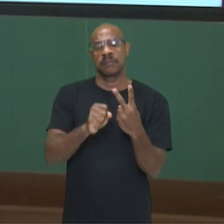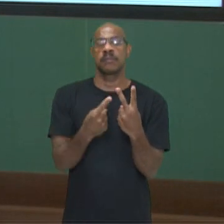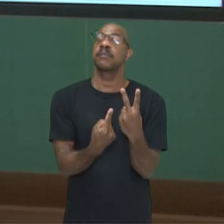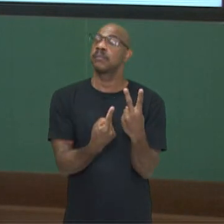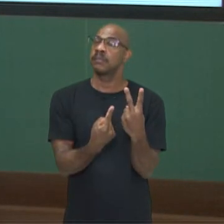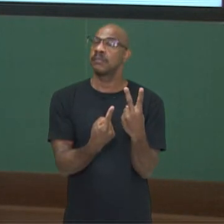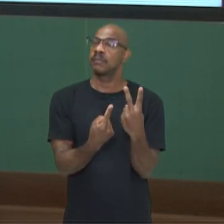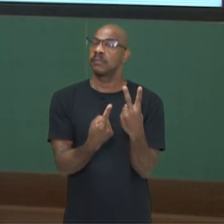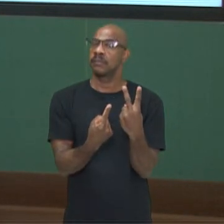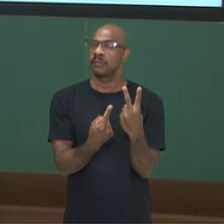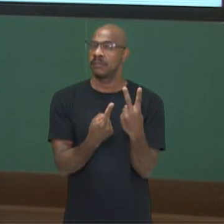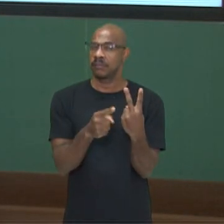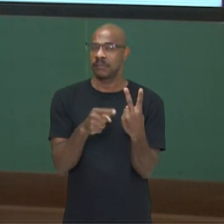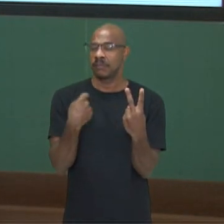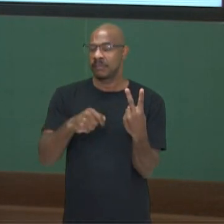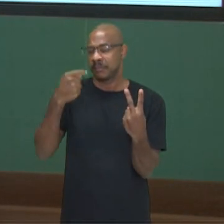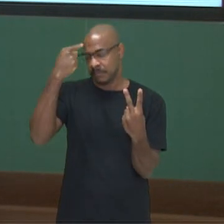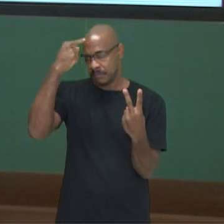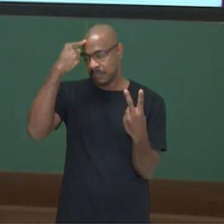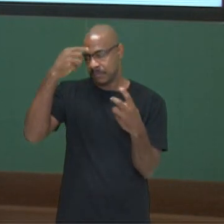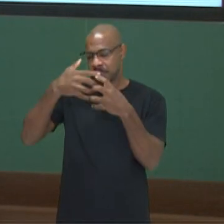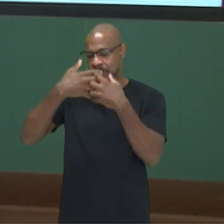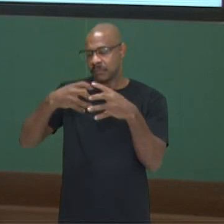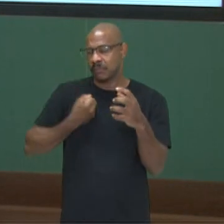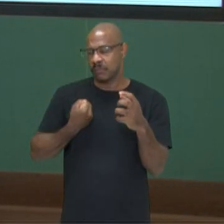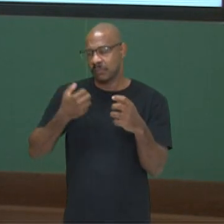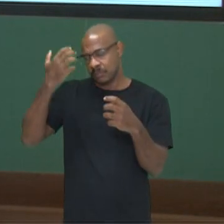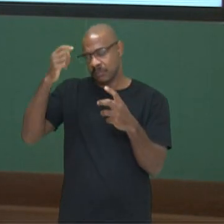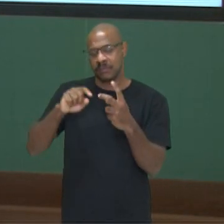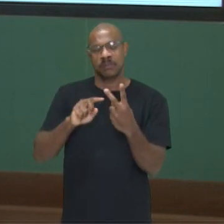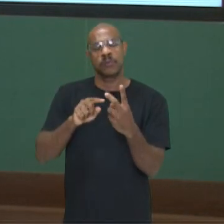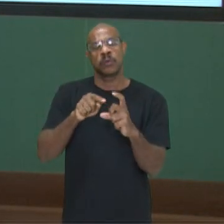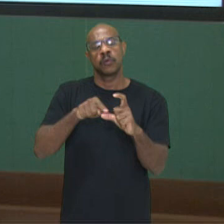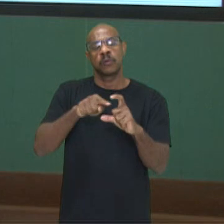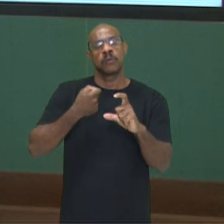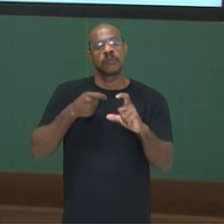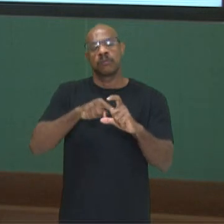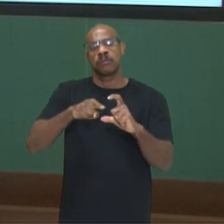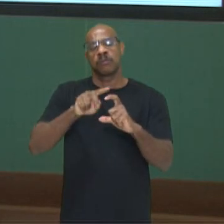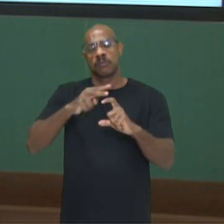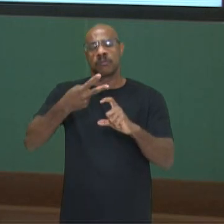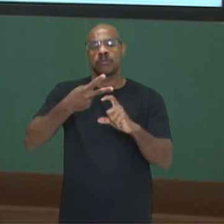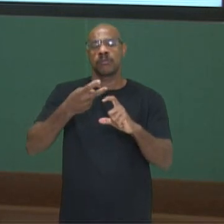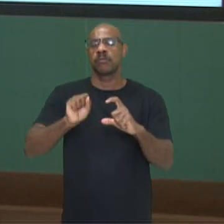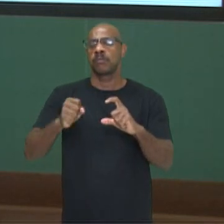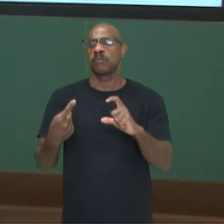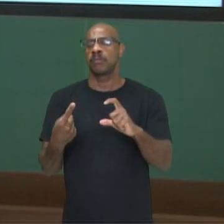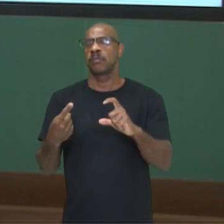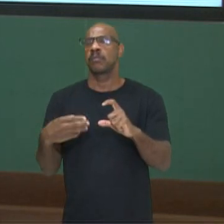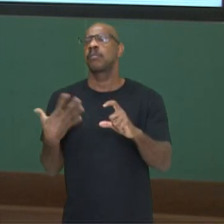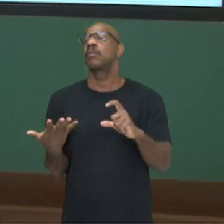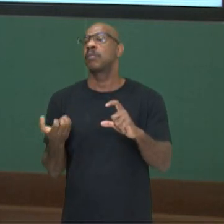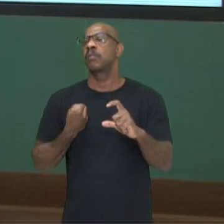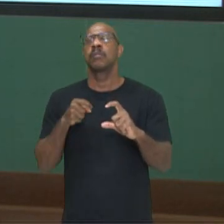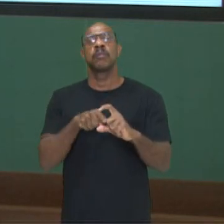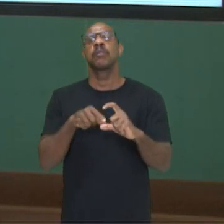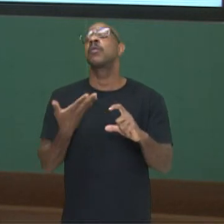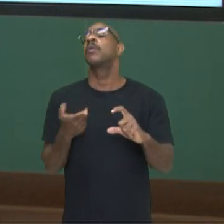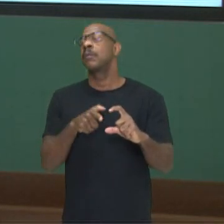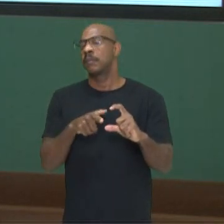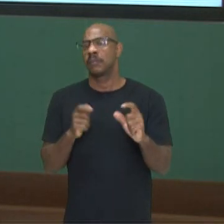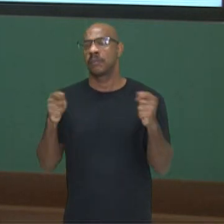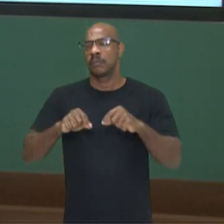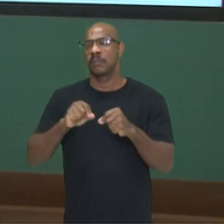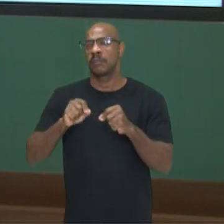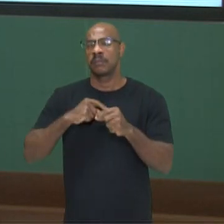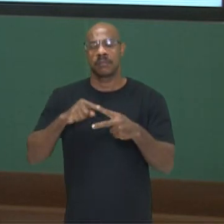81, vocês teriam que pensar em um número que elevado a 2 nos dá 81. Vocês já perceberam que ele pode